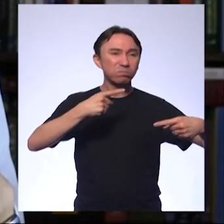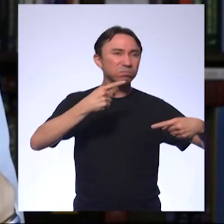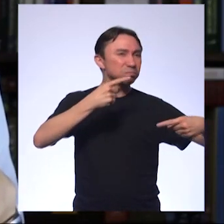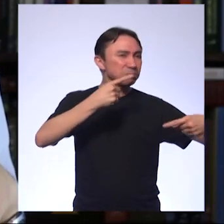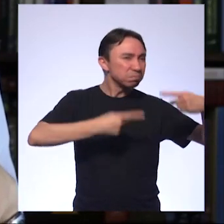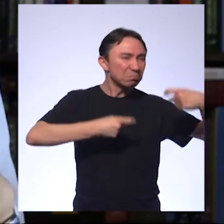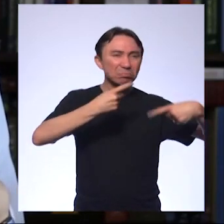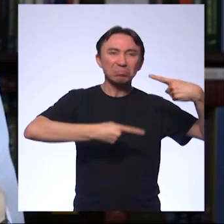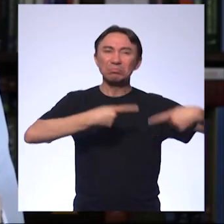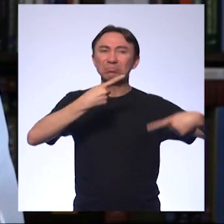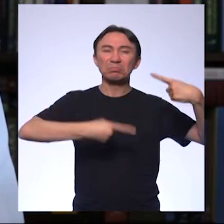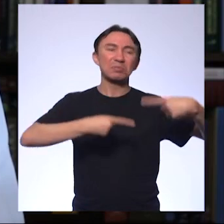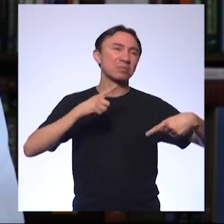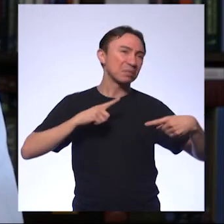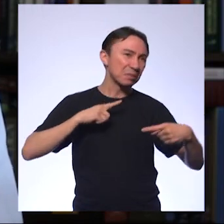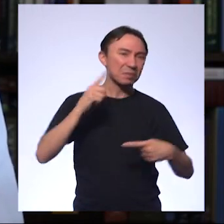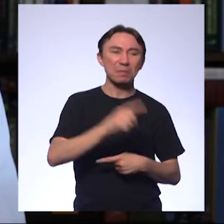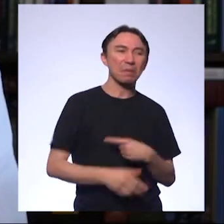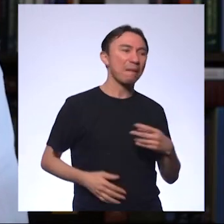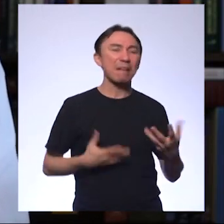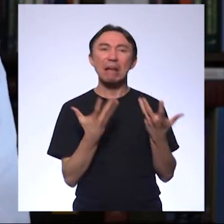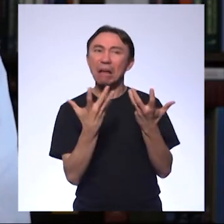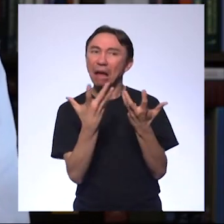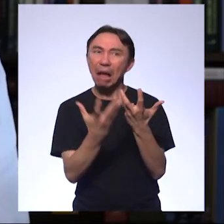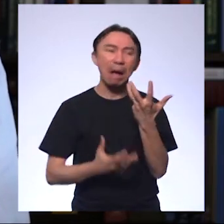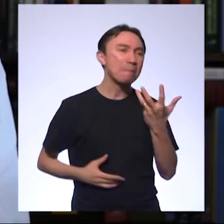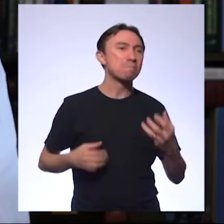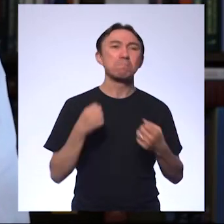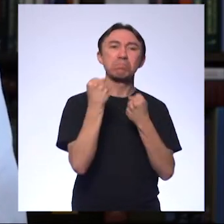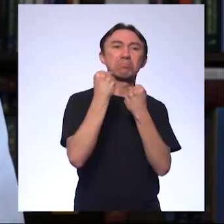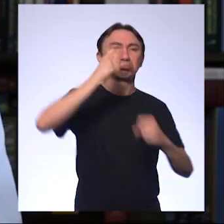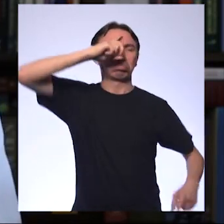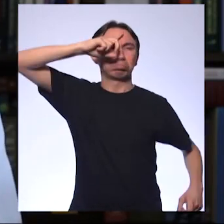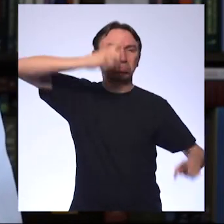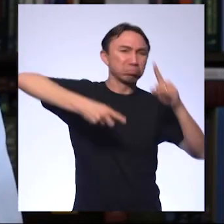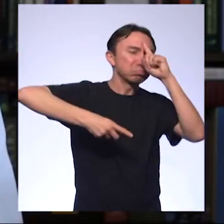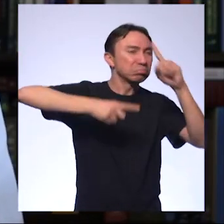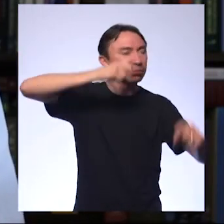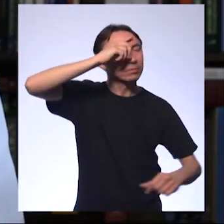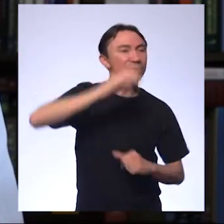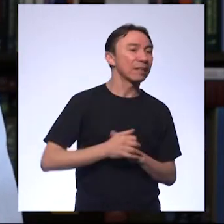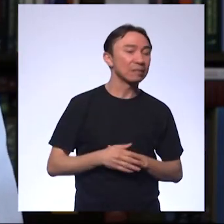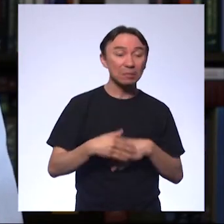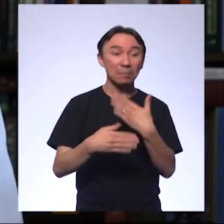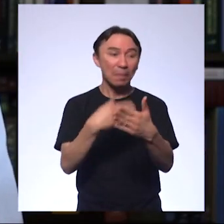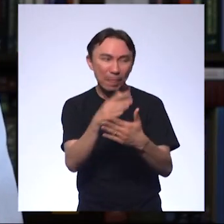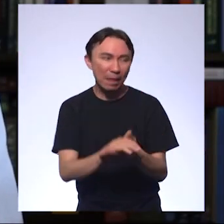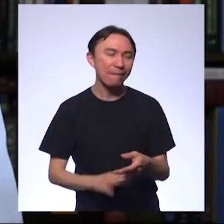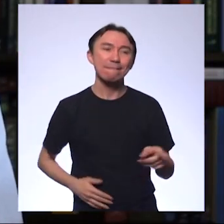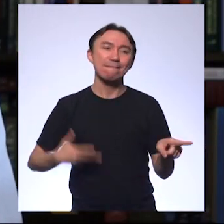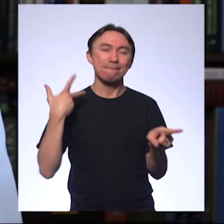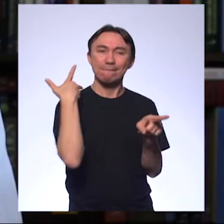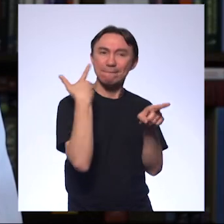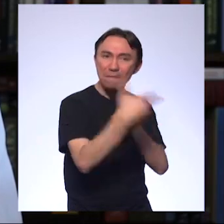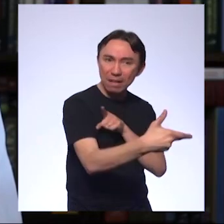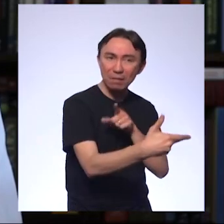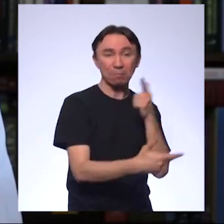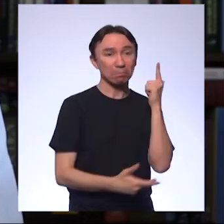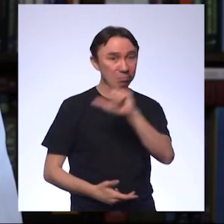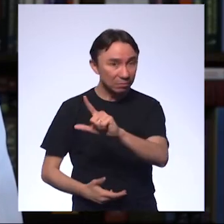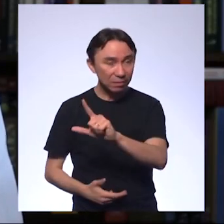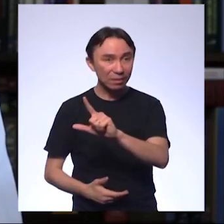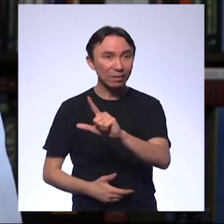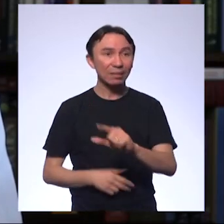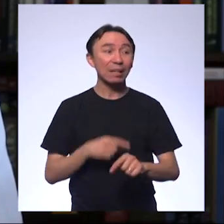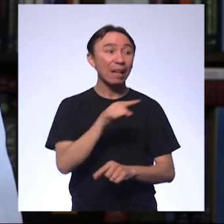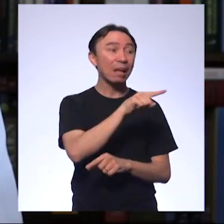busca do poder, né? E quando um dos lados vence o outro e dá o checkmate,